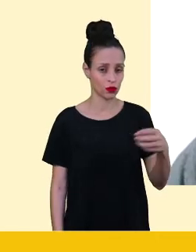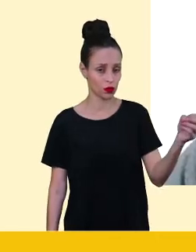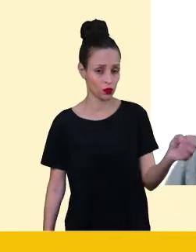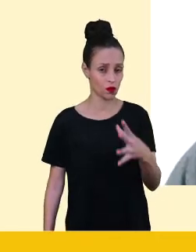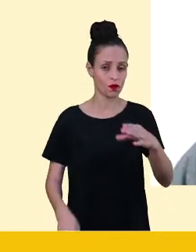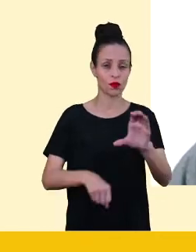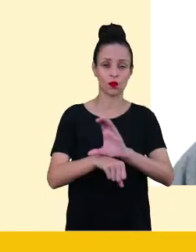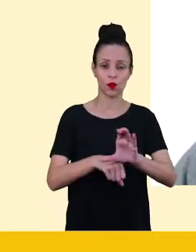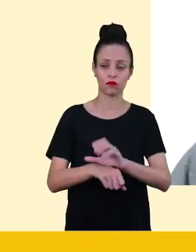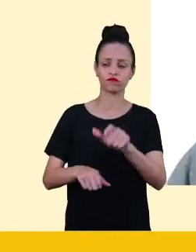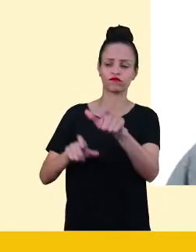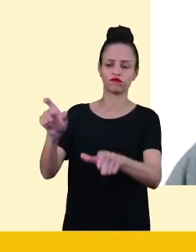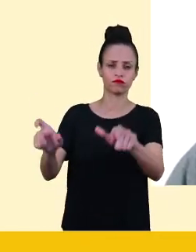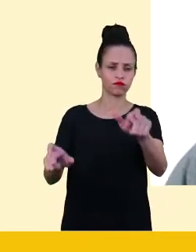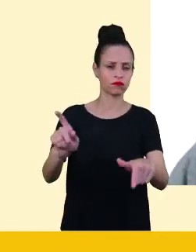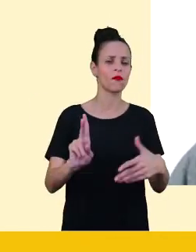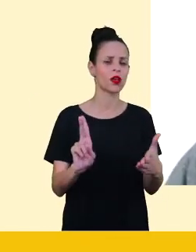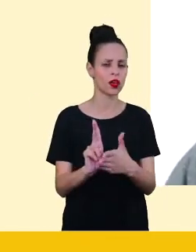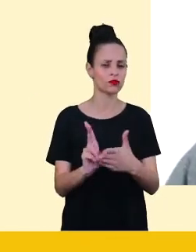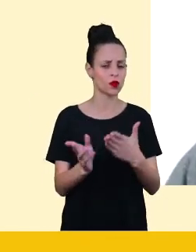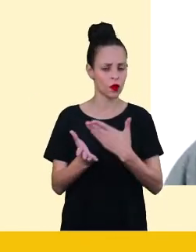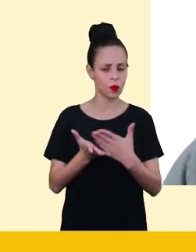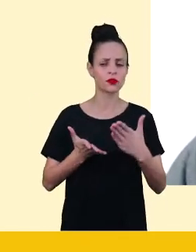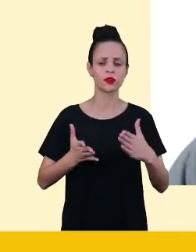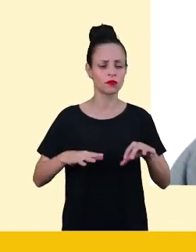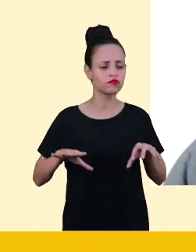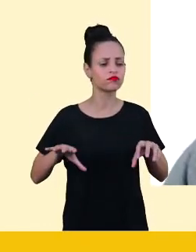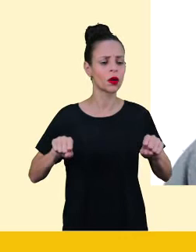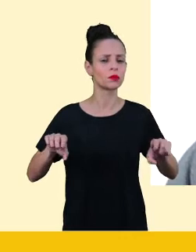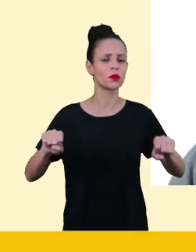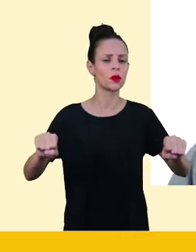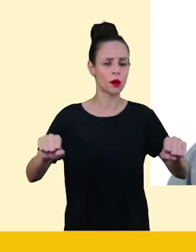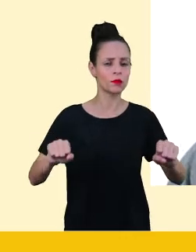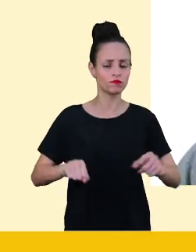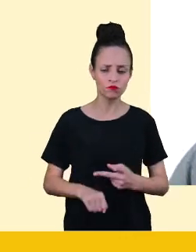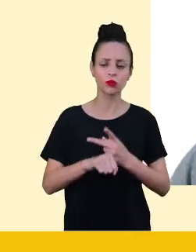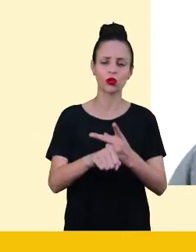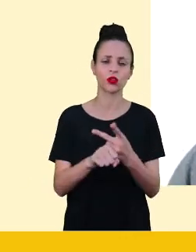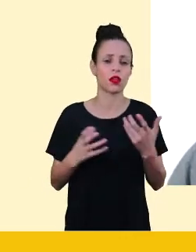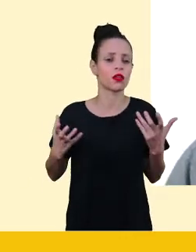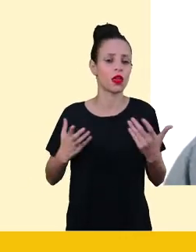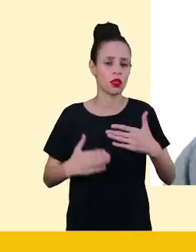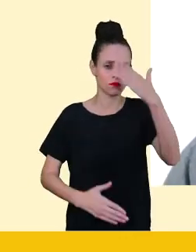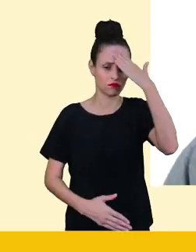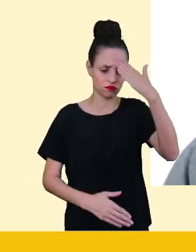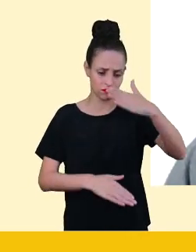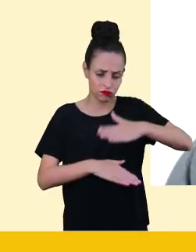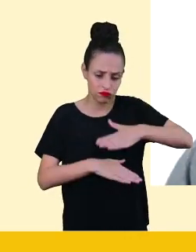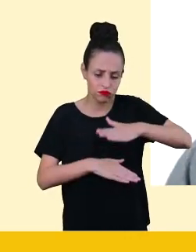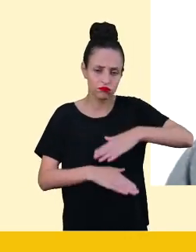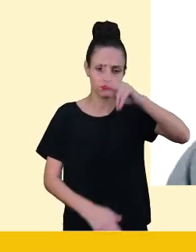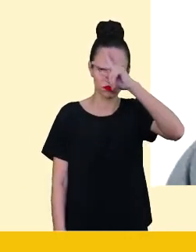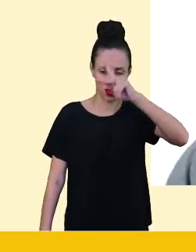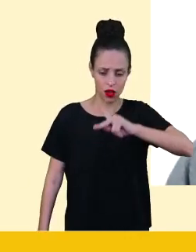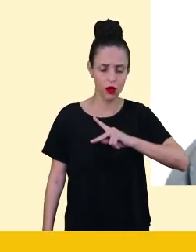índios começaram a buscar mais espaço, né? Querer ter autonomias, né? E a